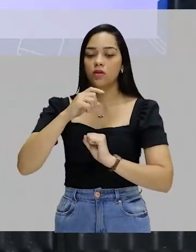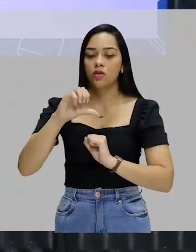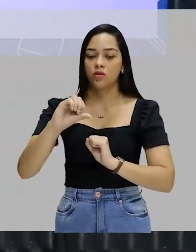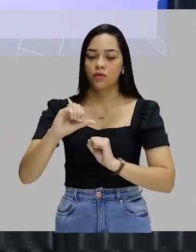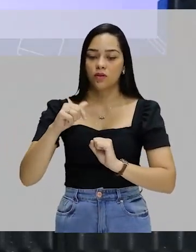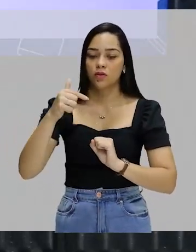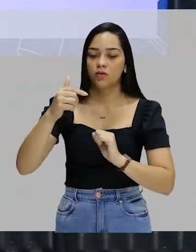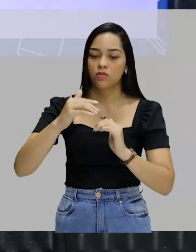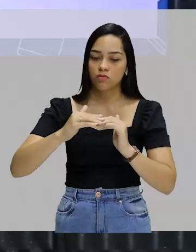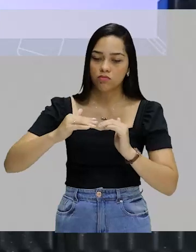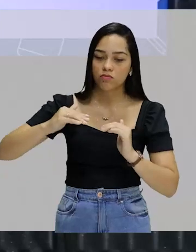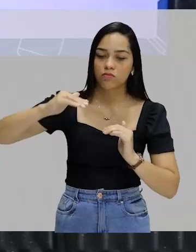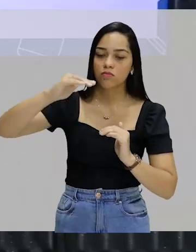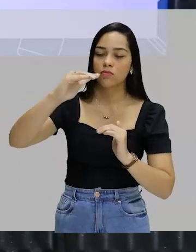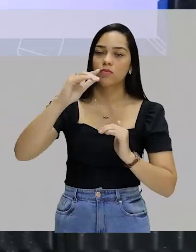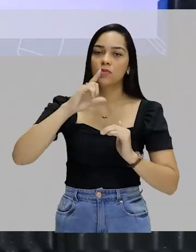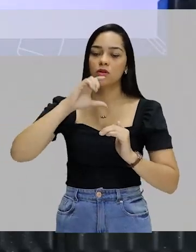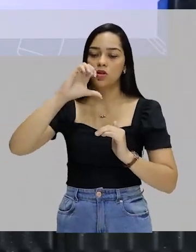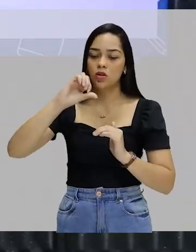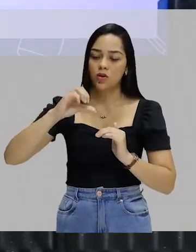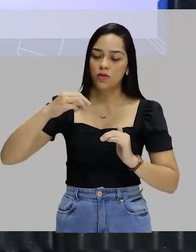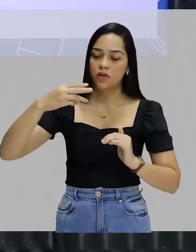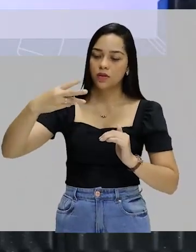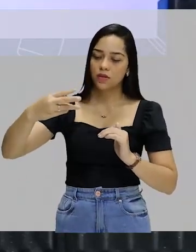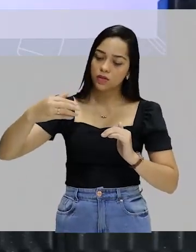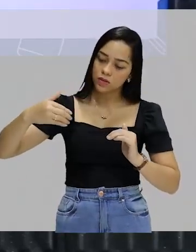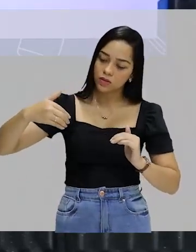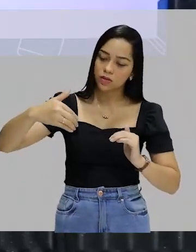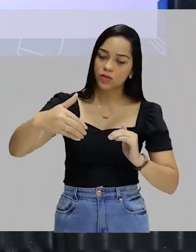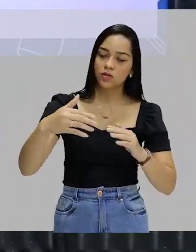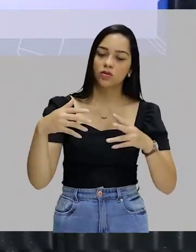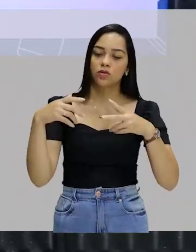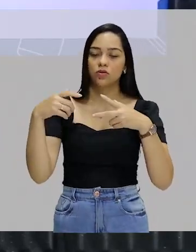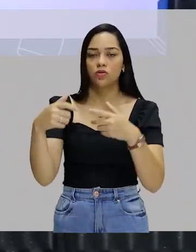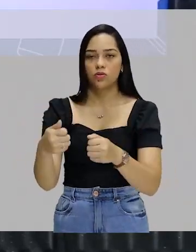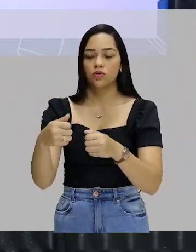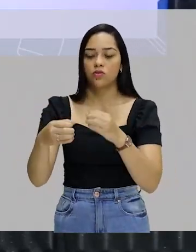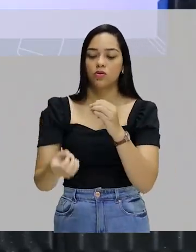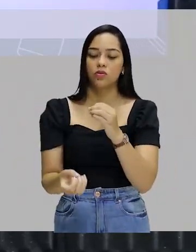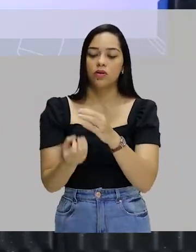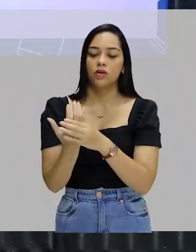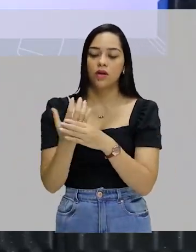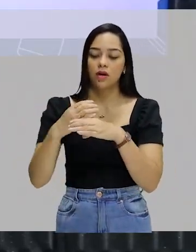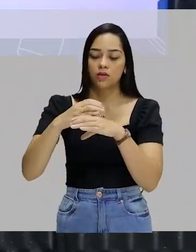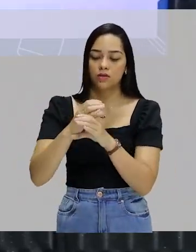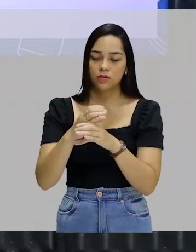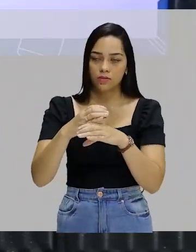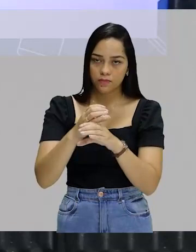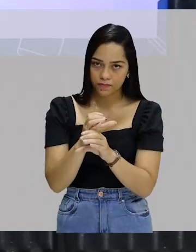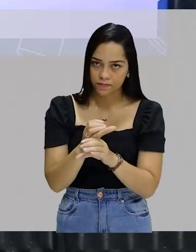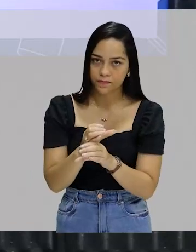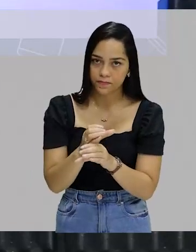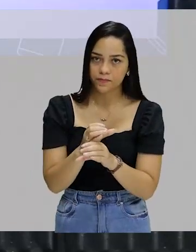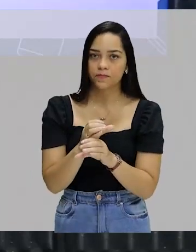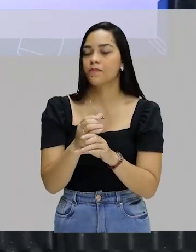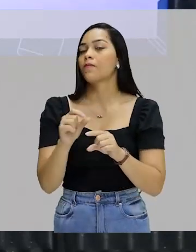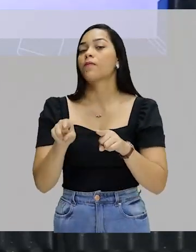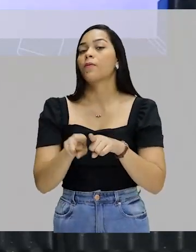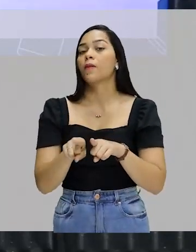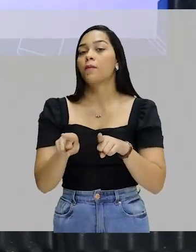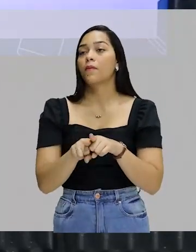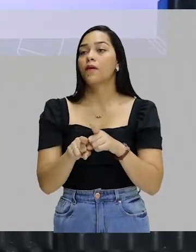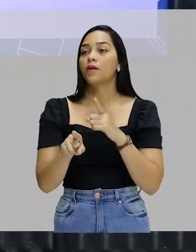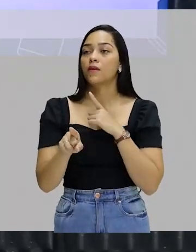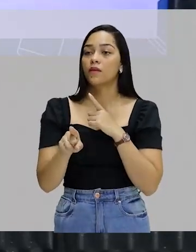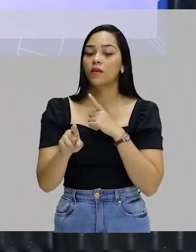né? O 93 em diante, são todos elementos artificiais. E